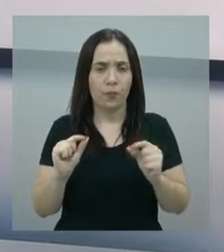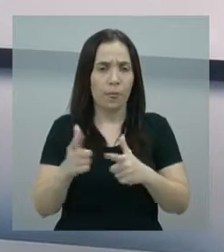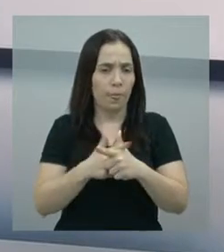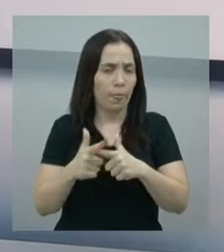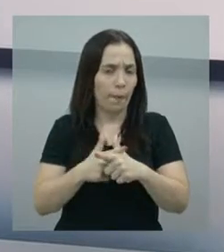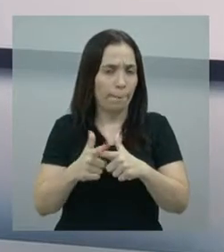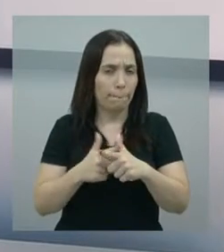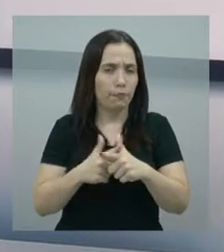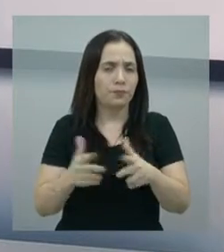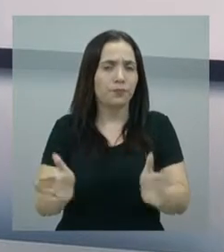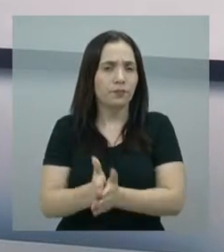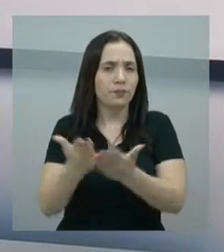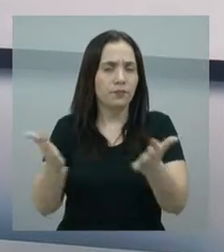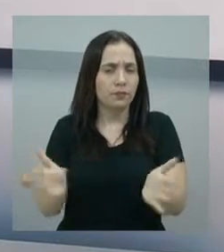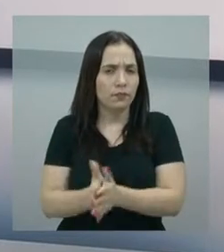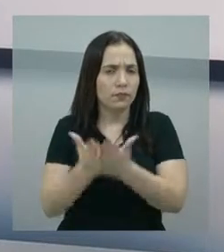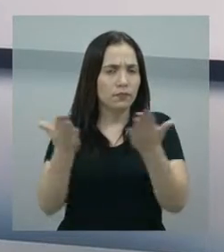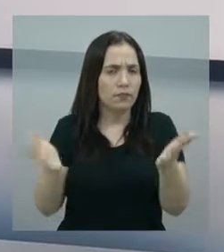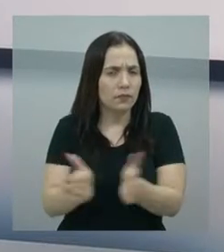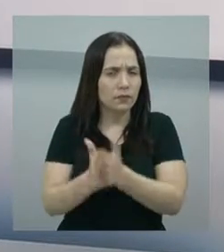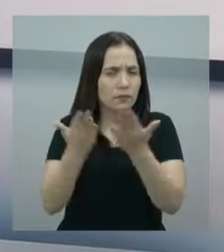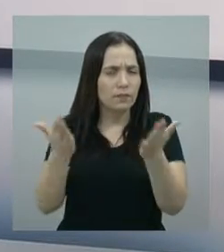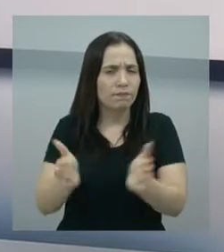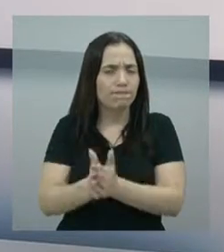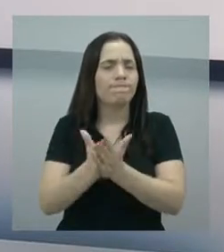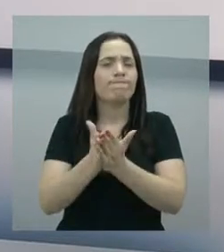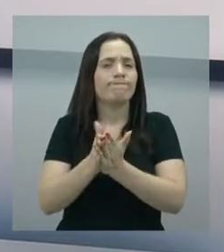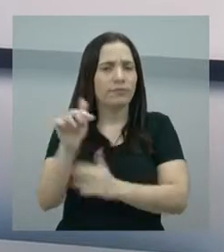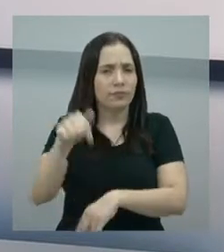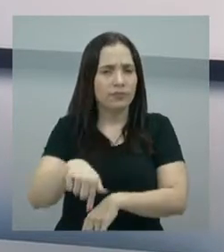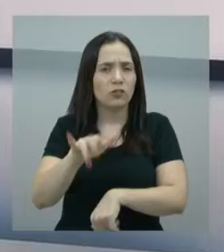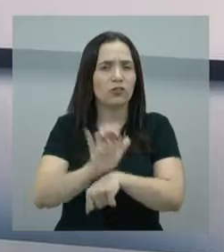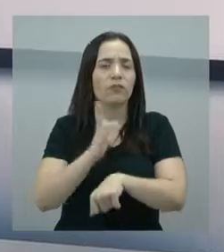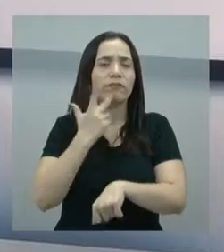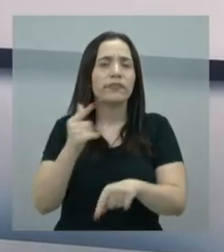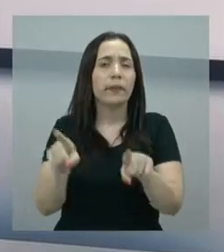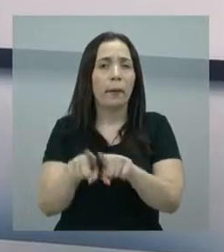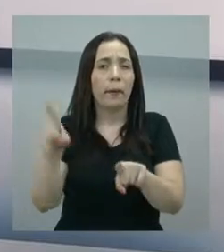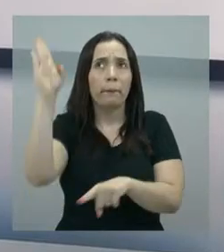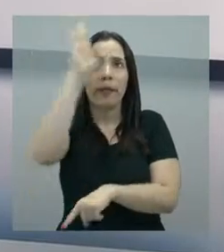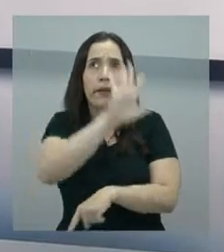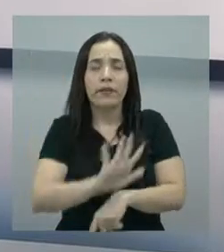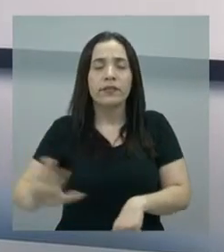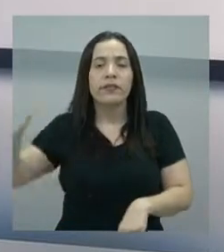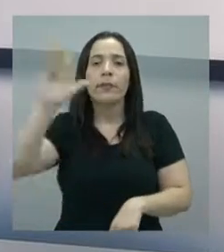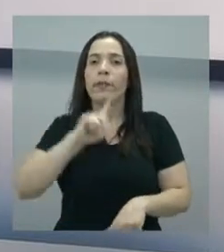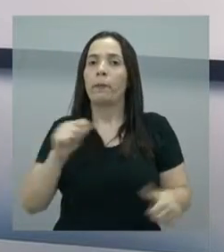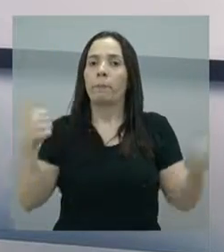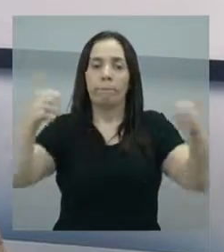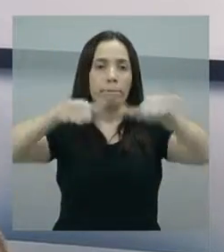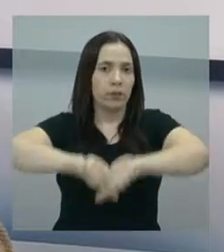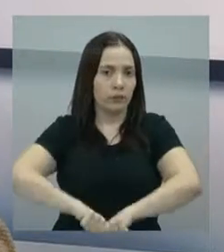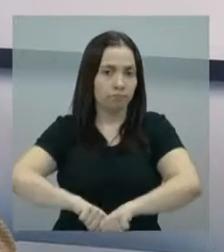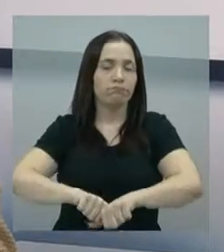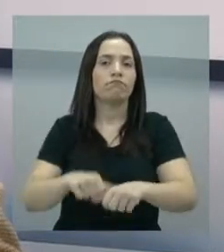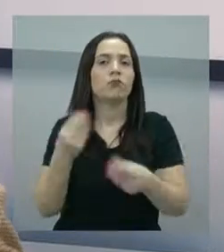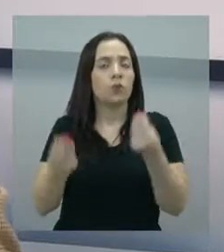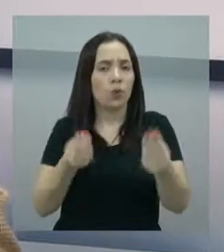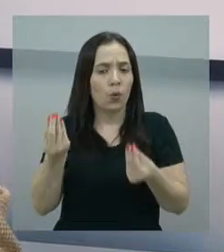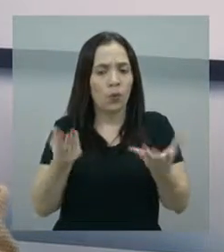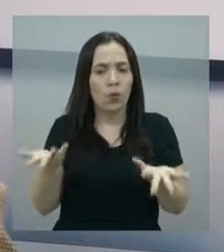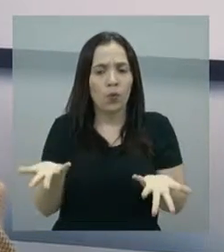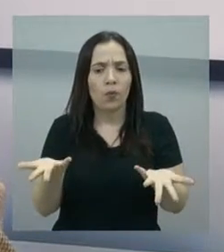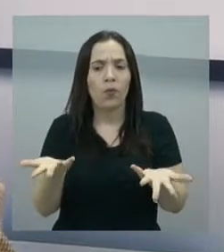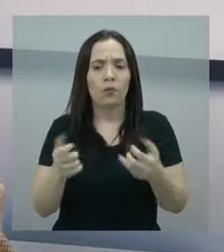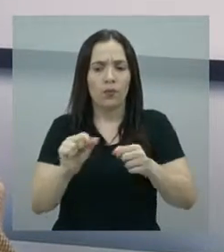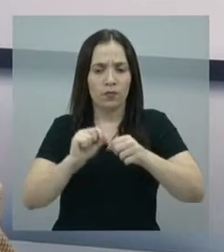problema da pobreza, da extrema pobreza no nosso estado, no nosso país, está se agravando. Por quê? Qual a saída para isso? Para poder